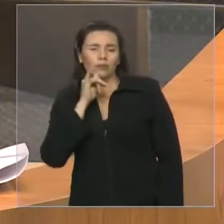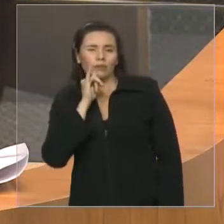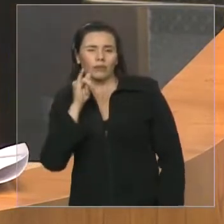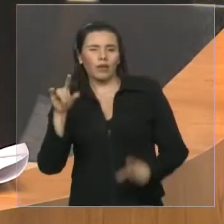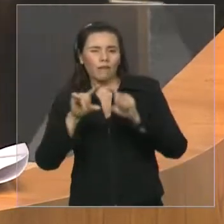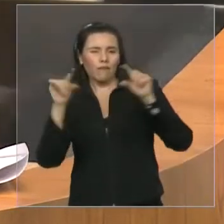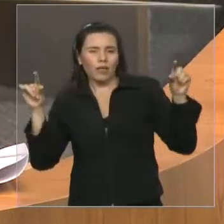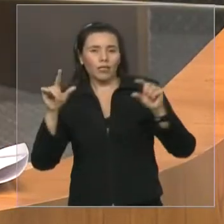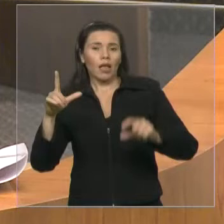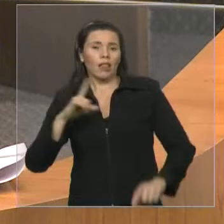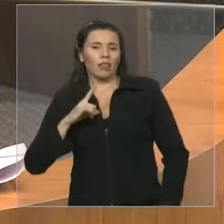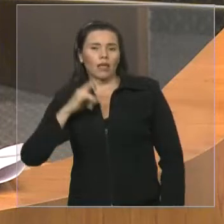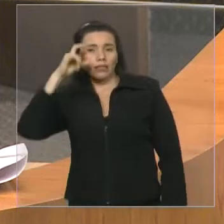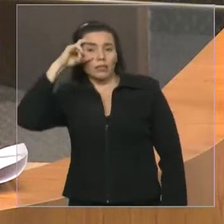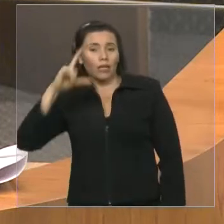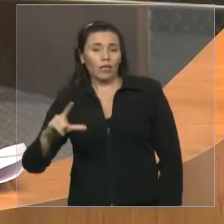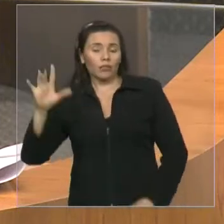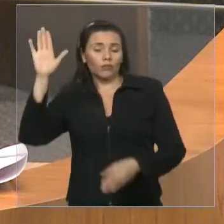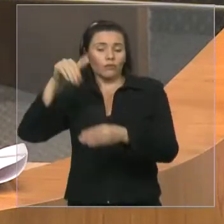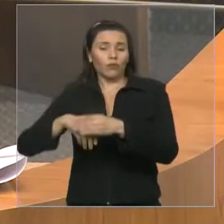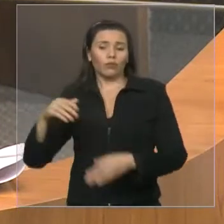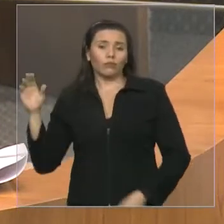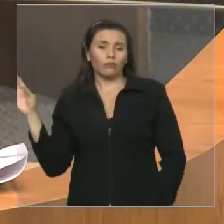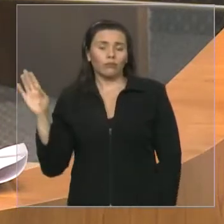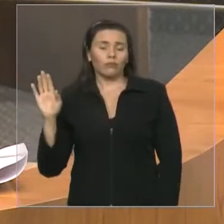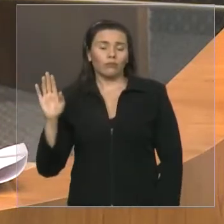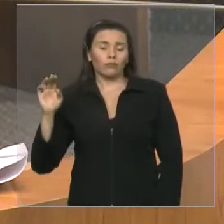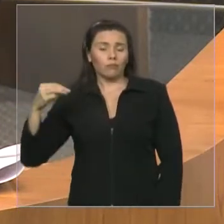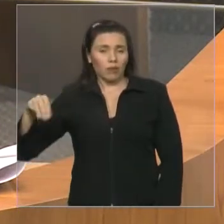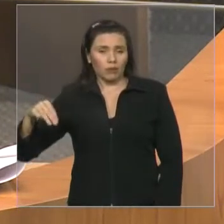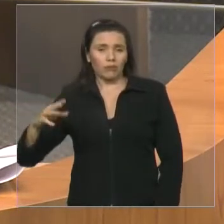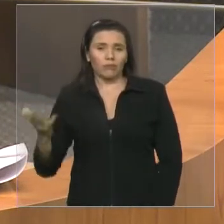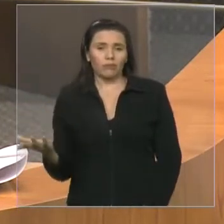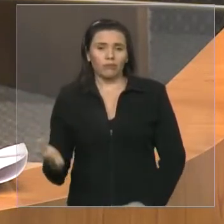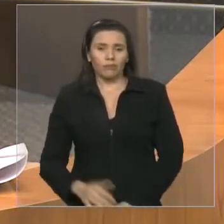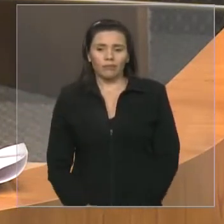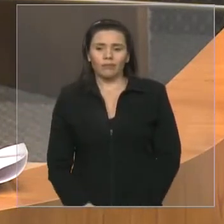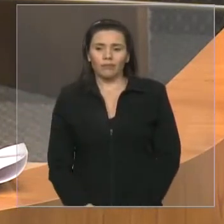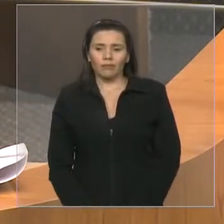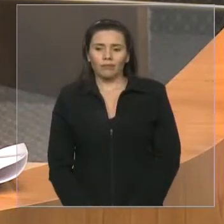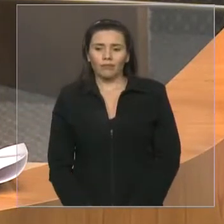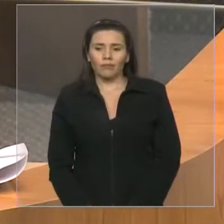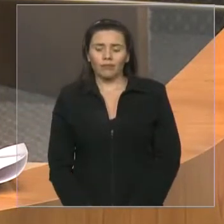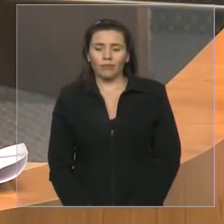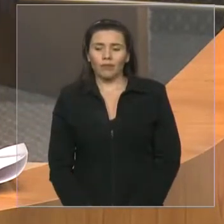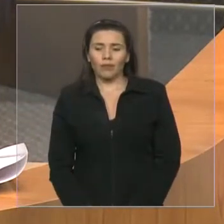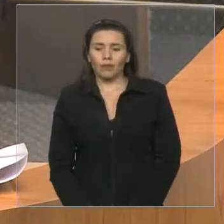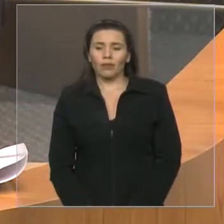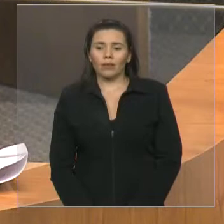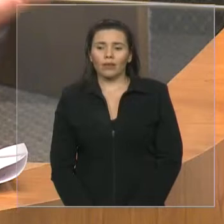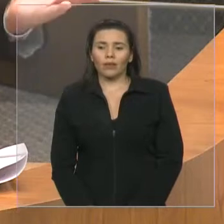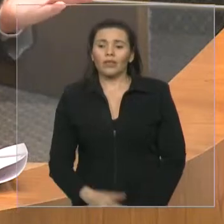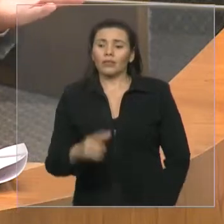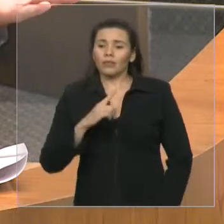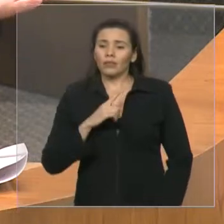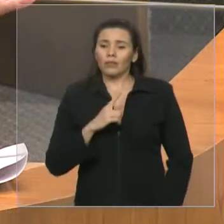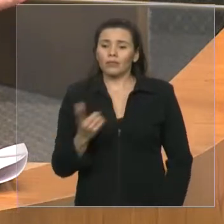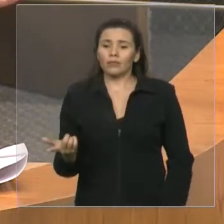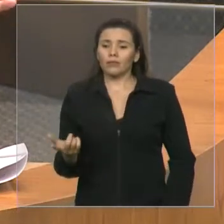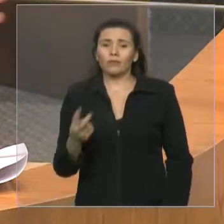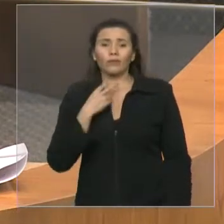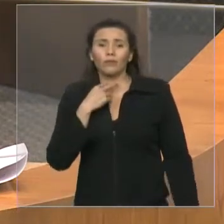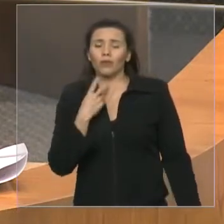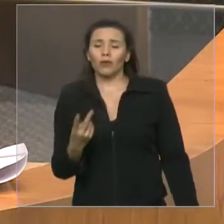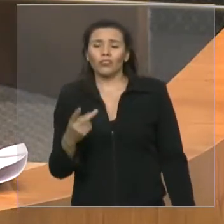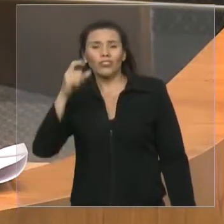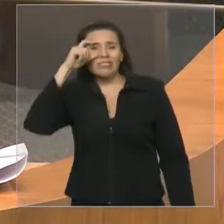Pronto, eu não estou dizendo, está aqui, que interessem. É o que eu estou dizendo para ti. Deputado, mas aqui é isso, tem deputado César, mas aqui é tem isso. duas premissas. Mas não pode ser que